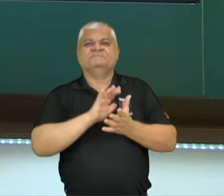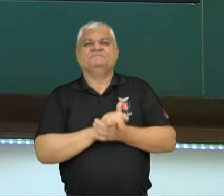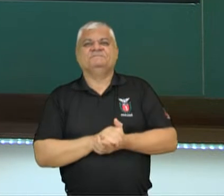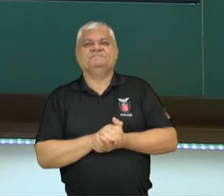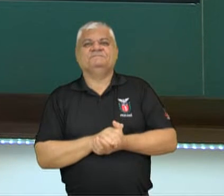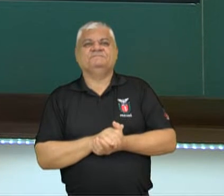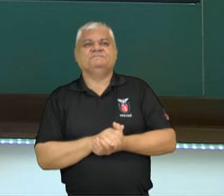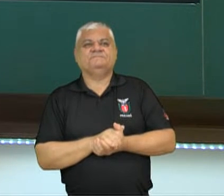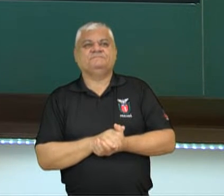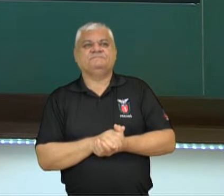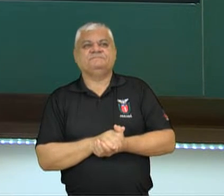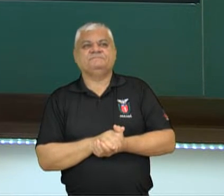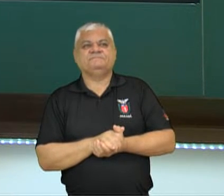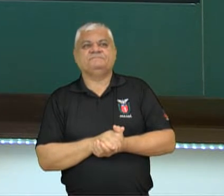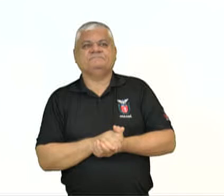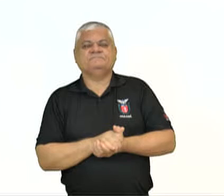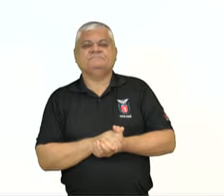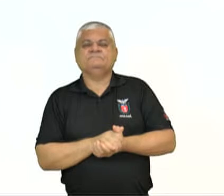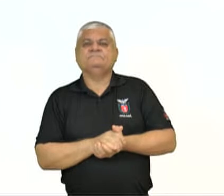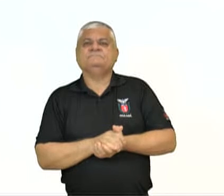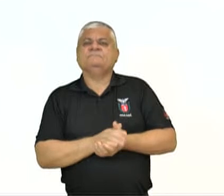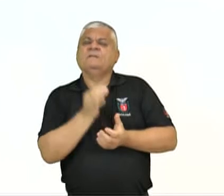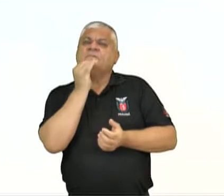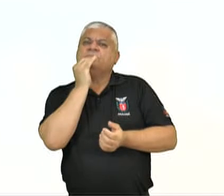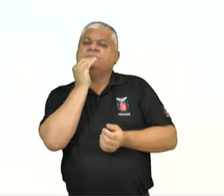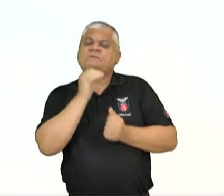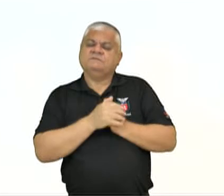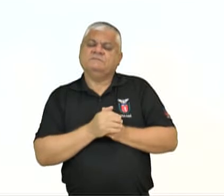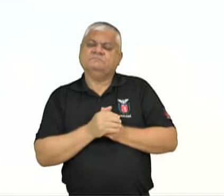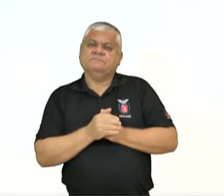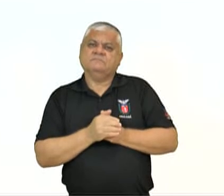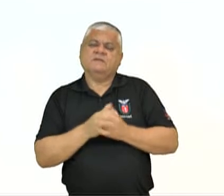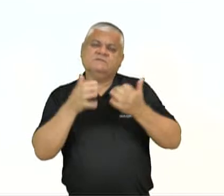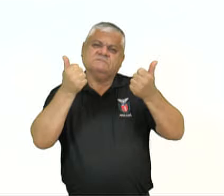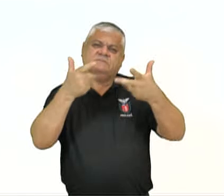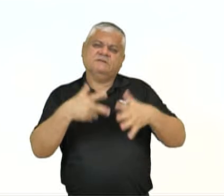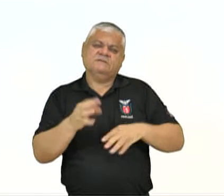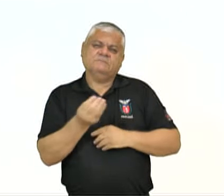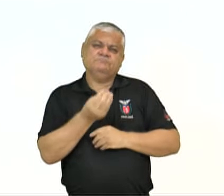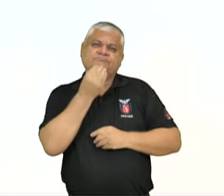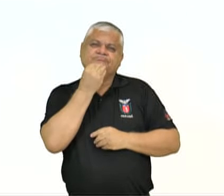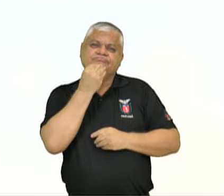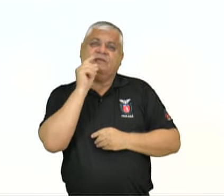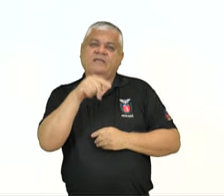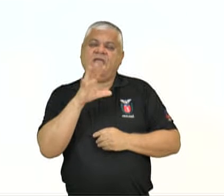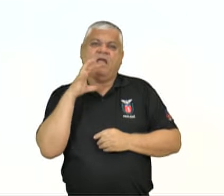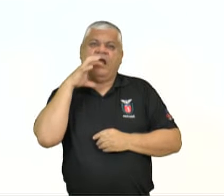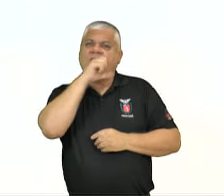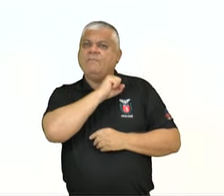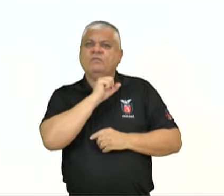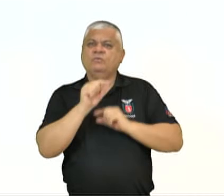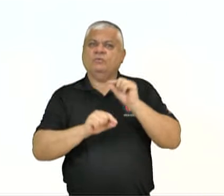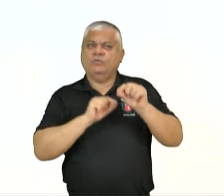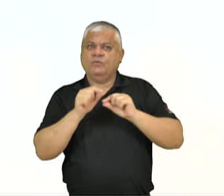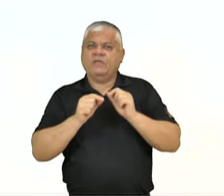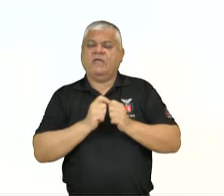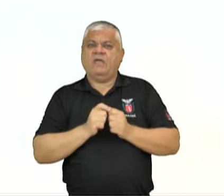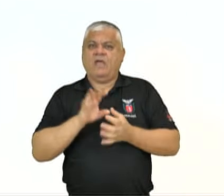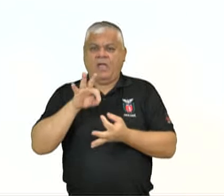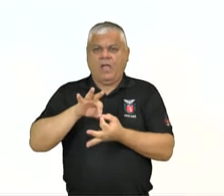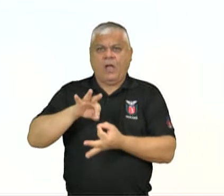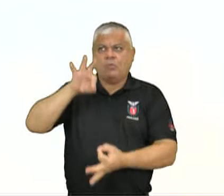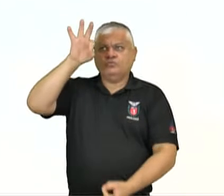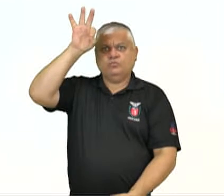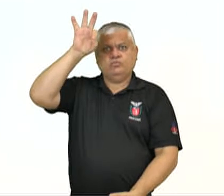aula de hoje. A indicação mais óbvia da adolescência é o rápido aumento aí da altura e